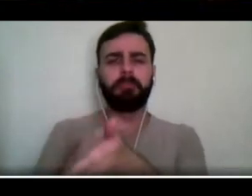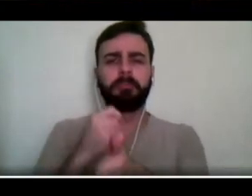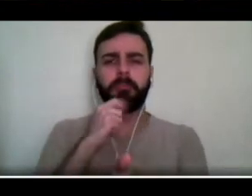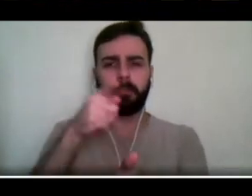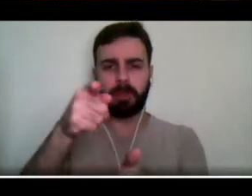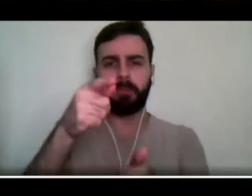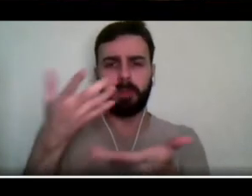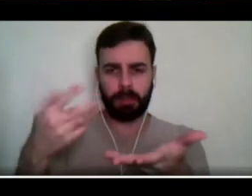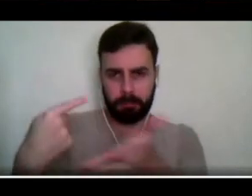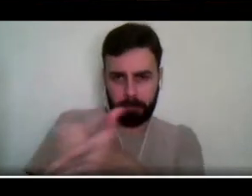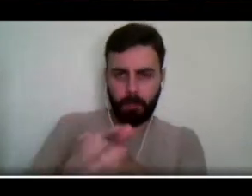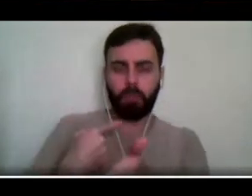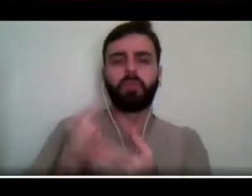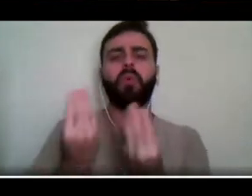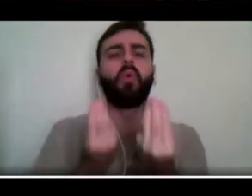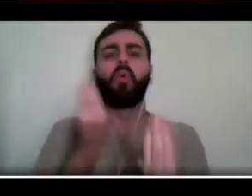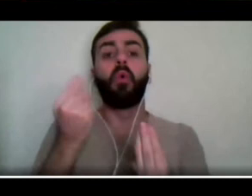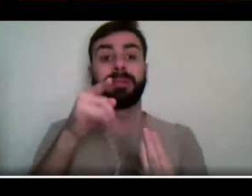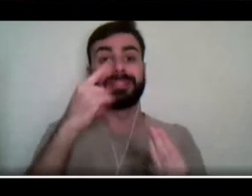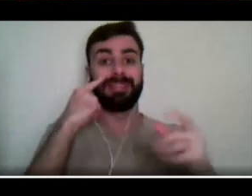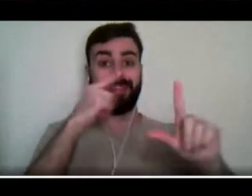lembrar?